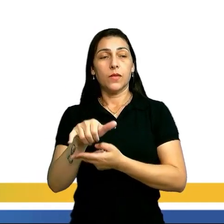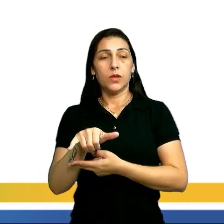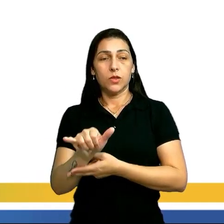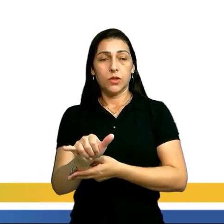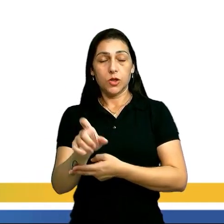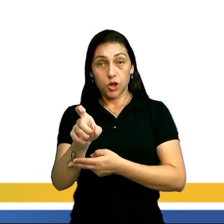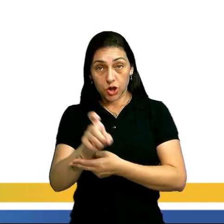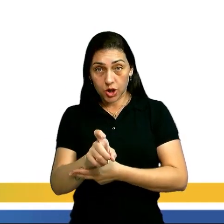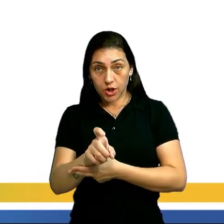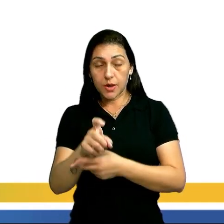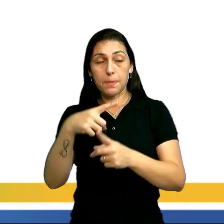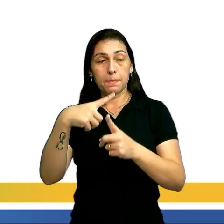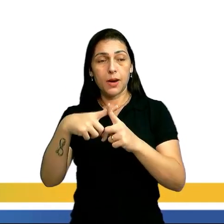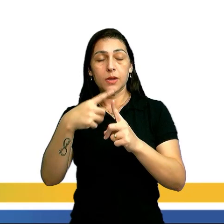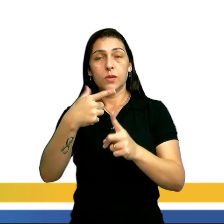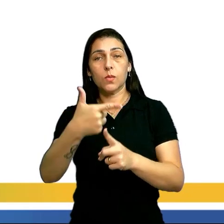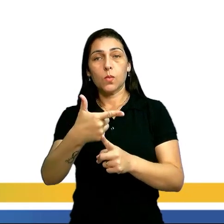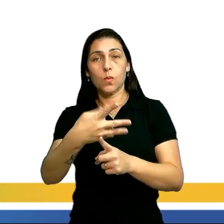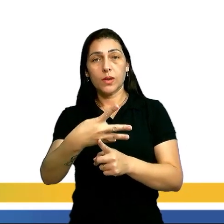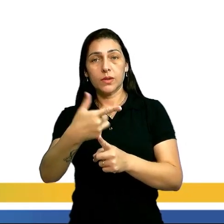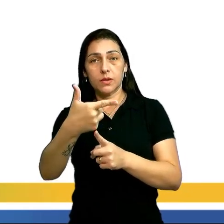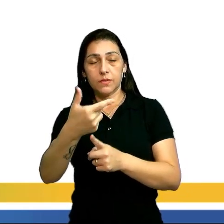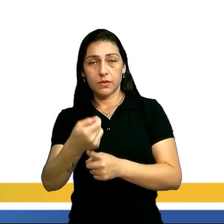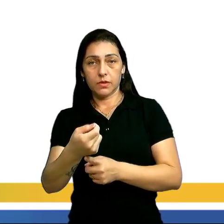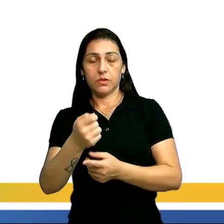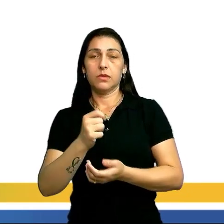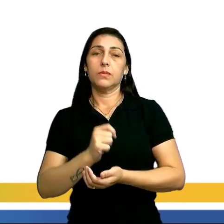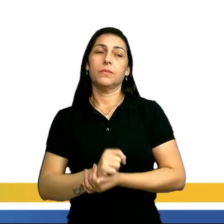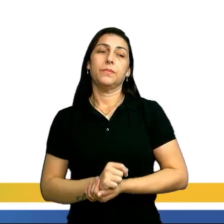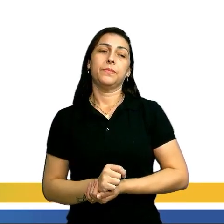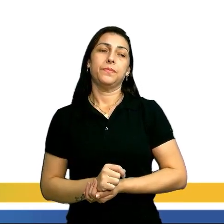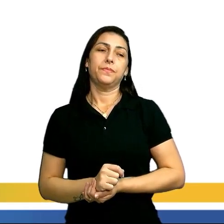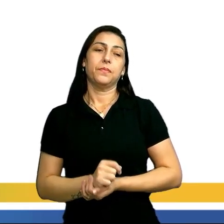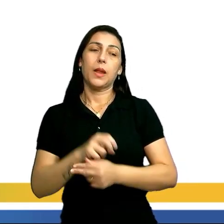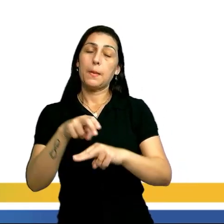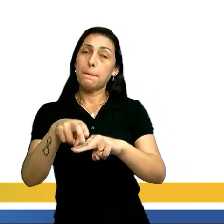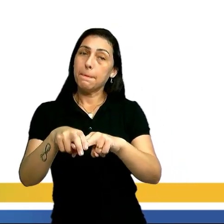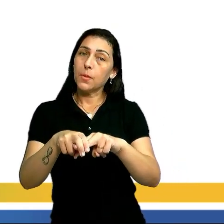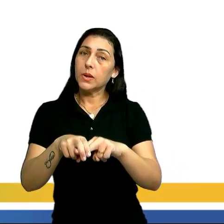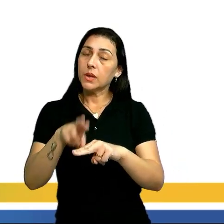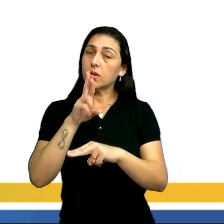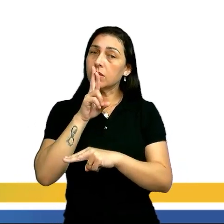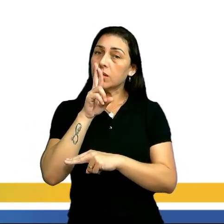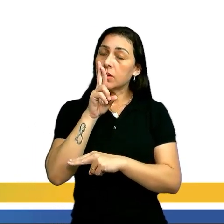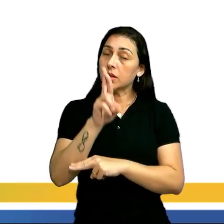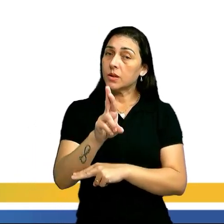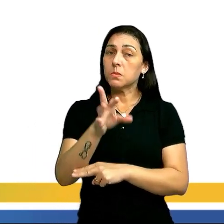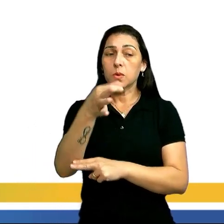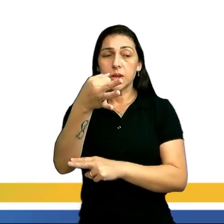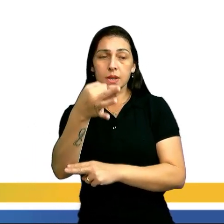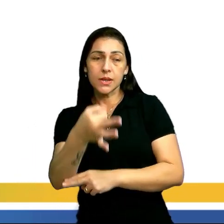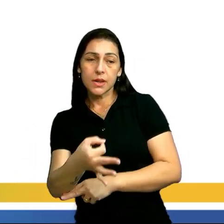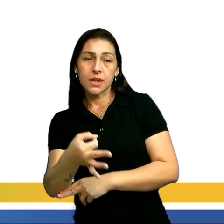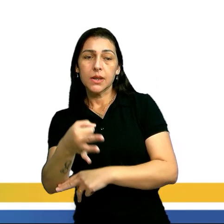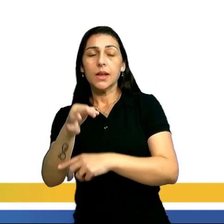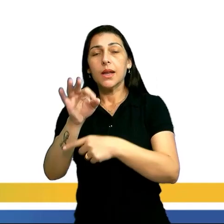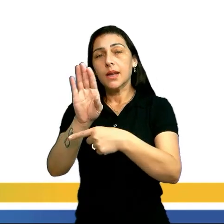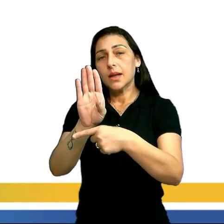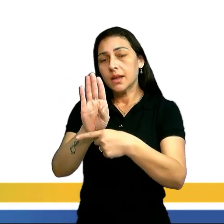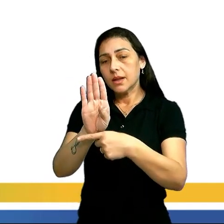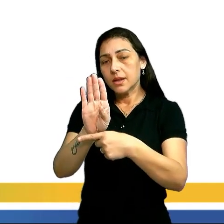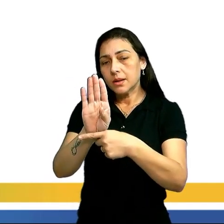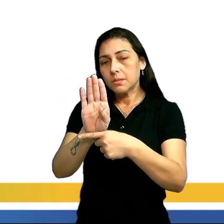29x mais 420. Portanto, tá aí a nossa